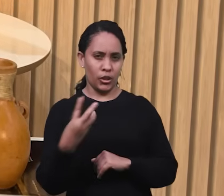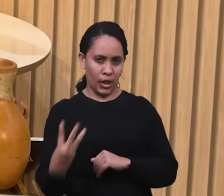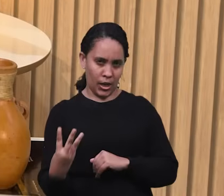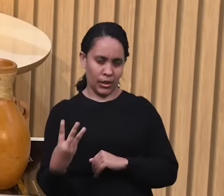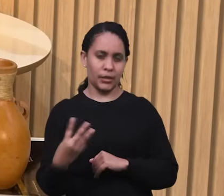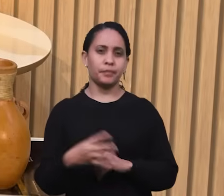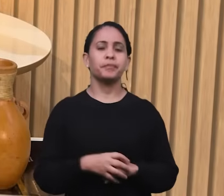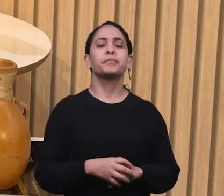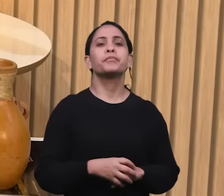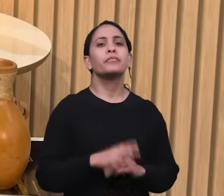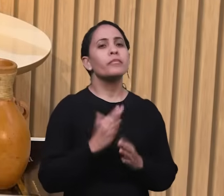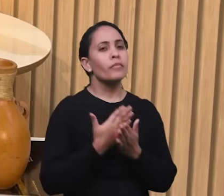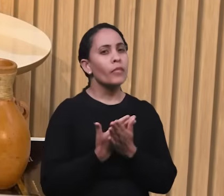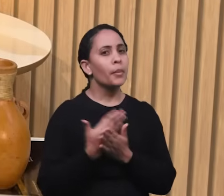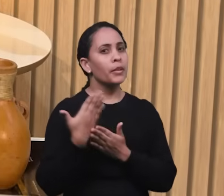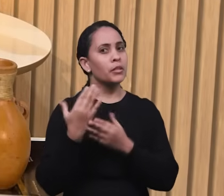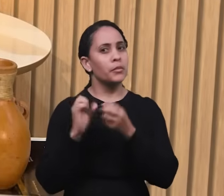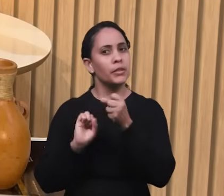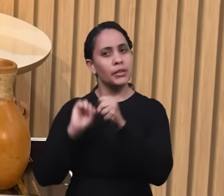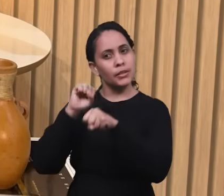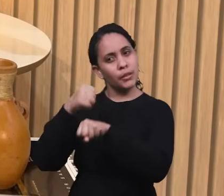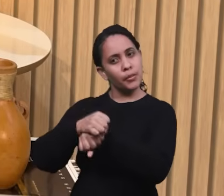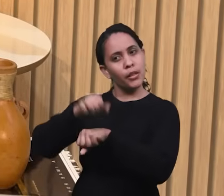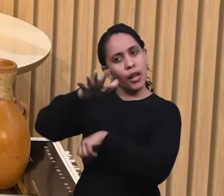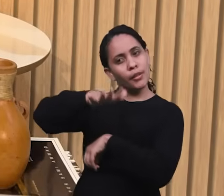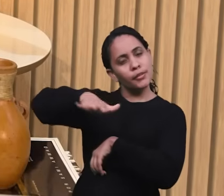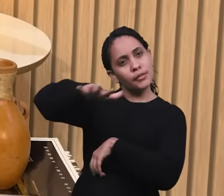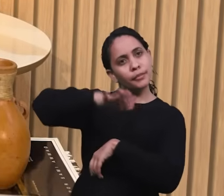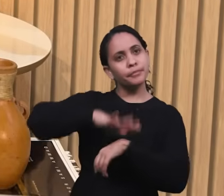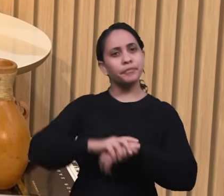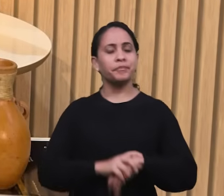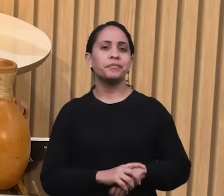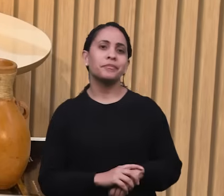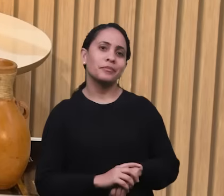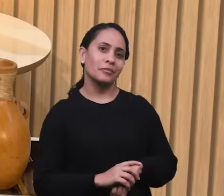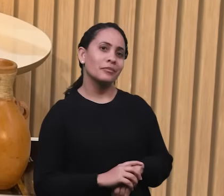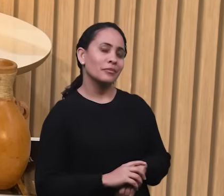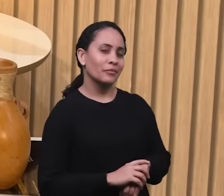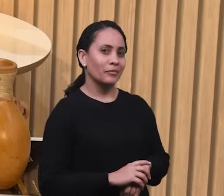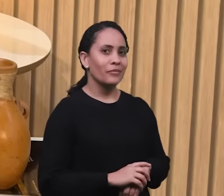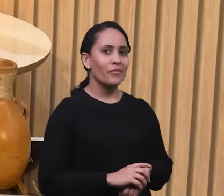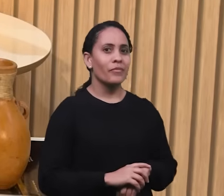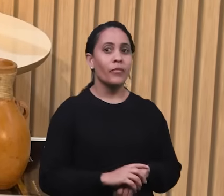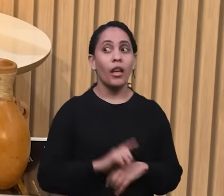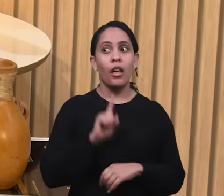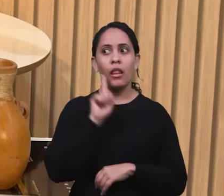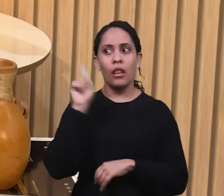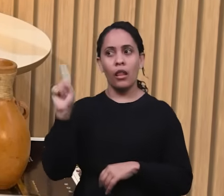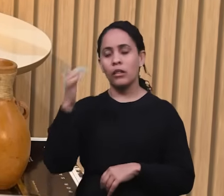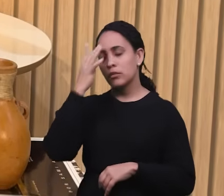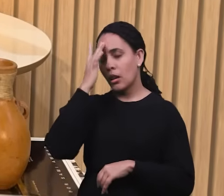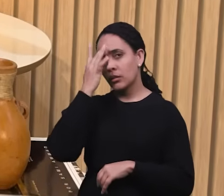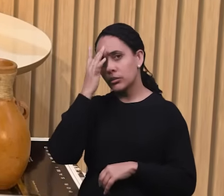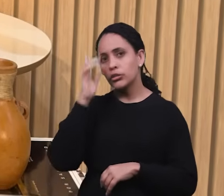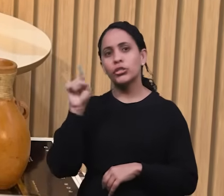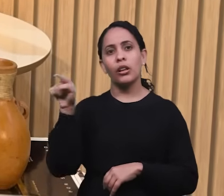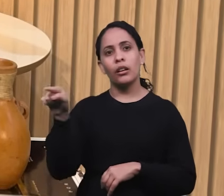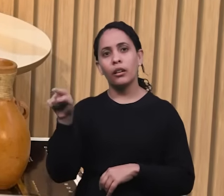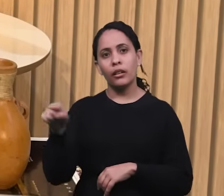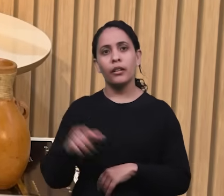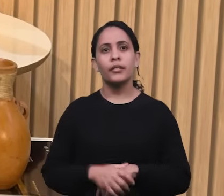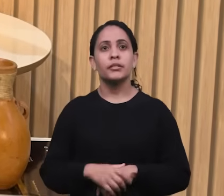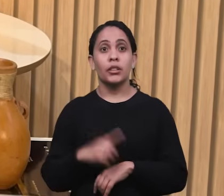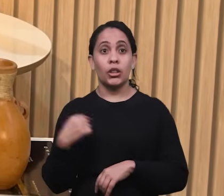2023. Começamos a fazer seminários no Nepal. E da Índia, eles